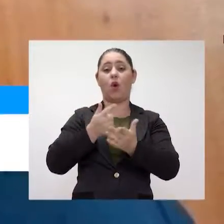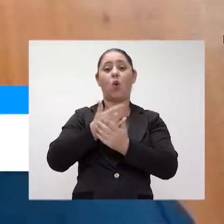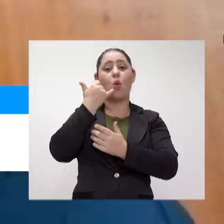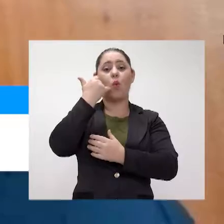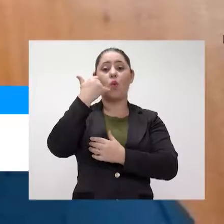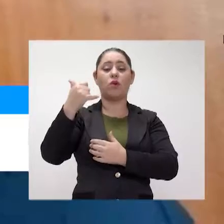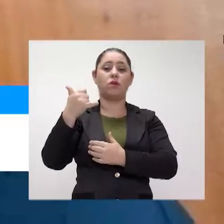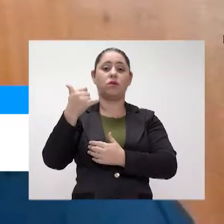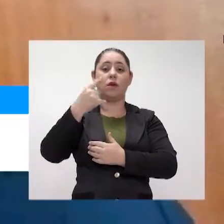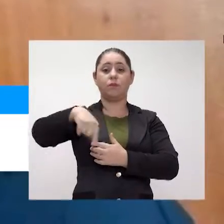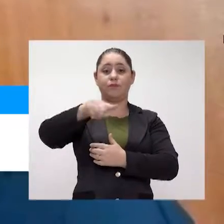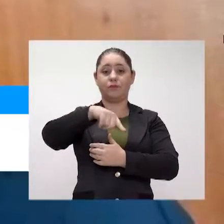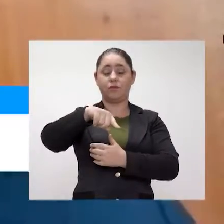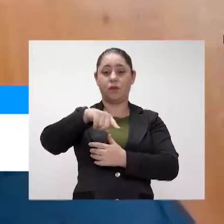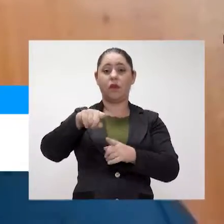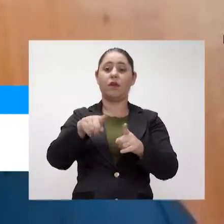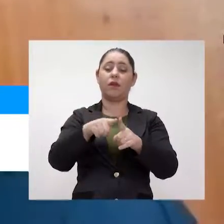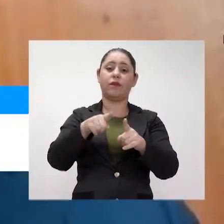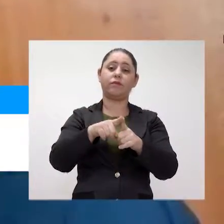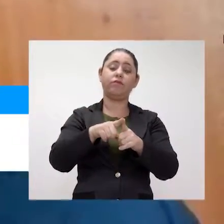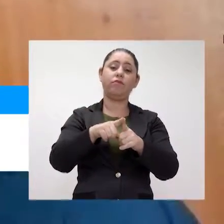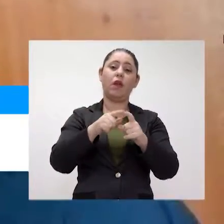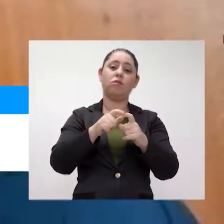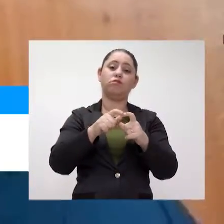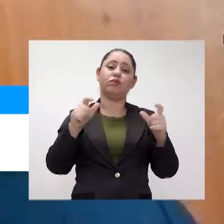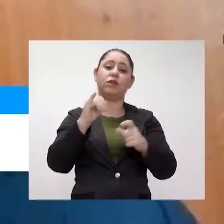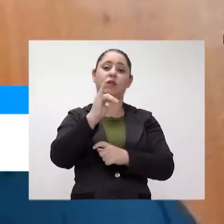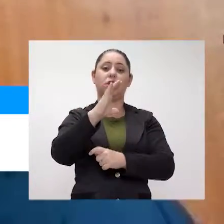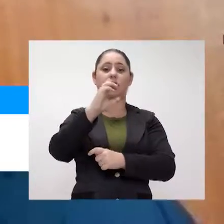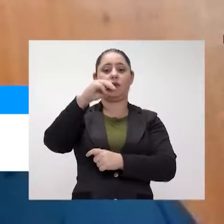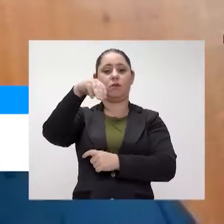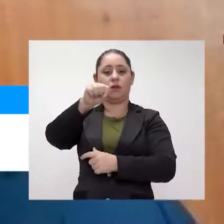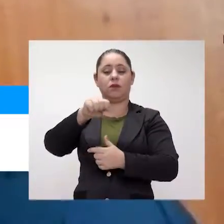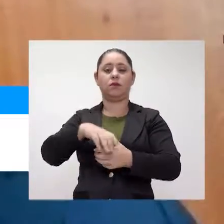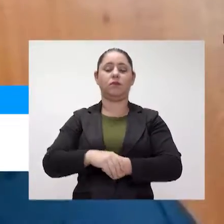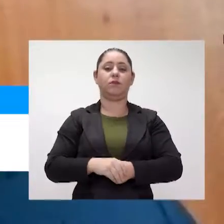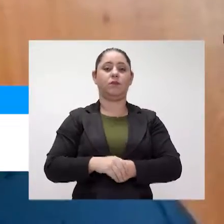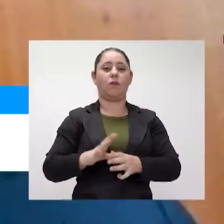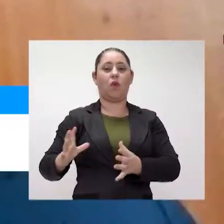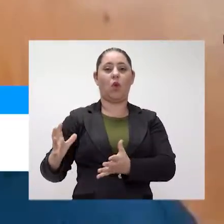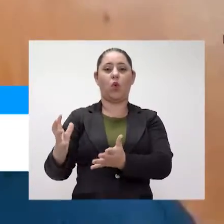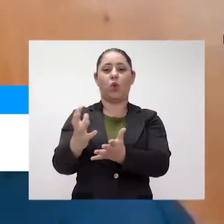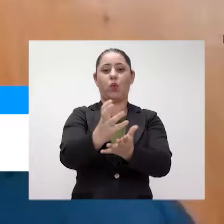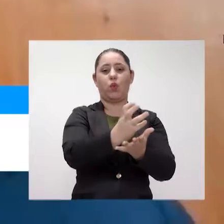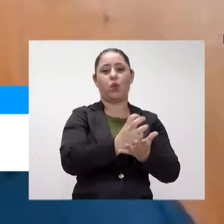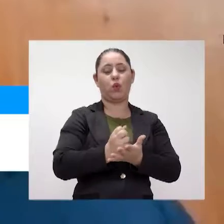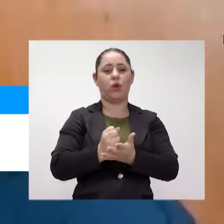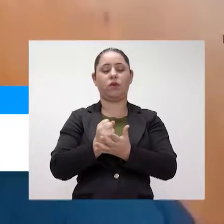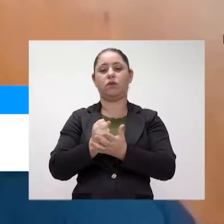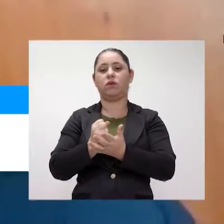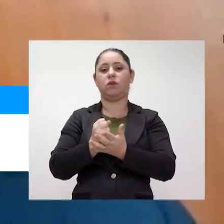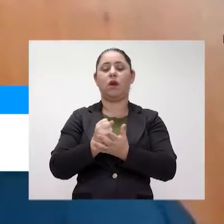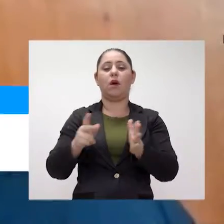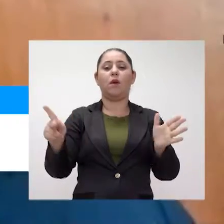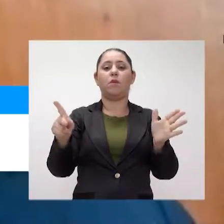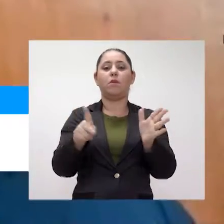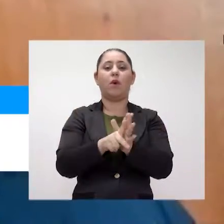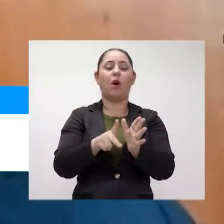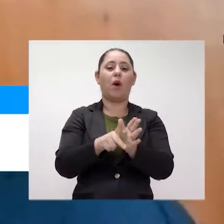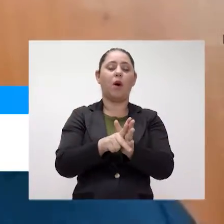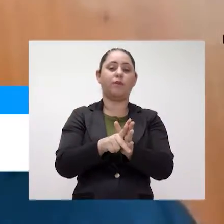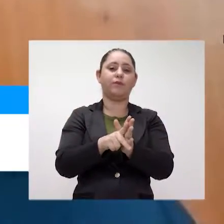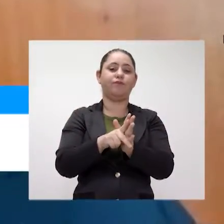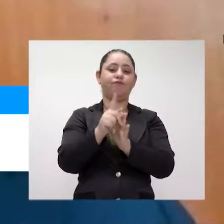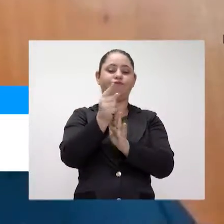a cobrança da tarifa de energia elétrica e, consequentemente, aumentar esse ICMS. Então, é uma receita que está vindo para os cofres